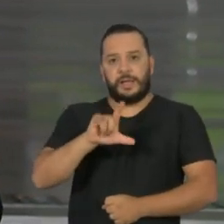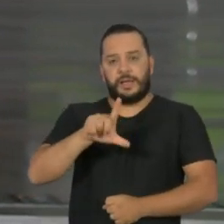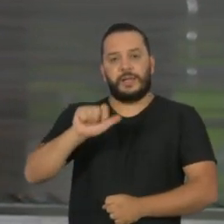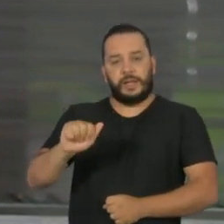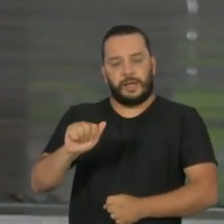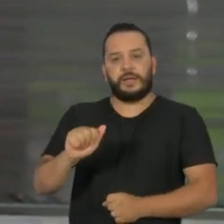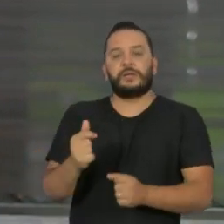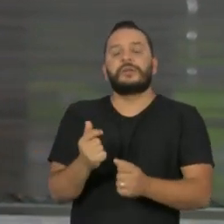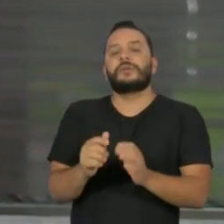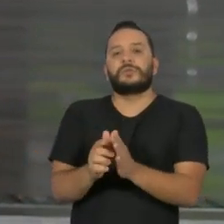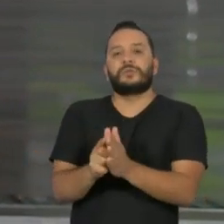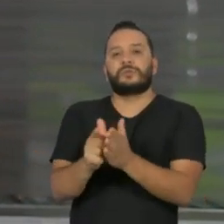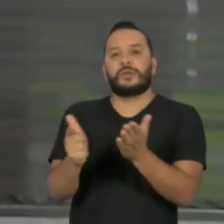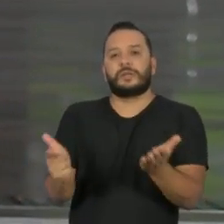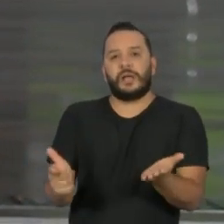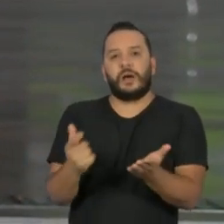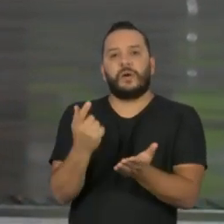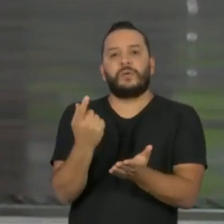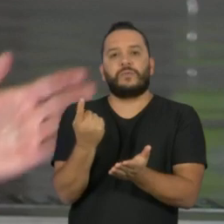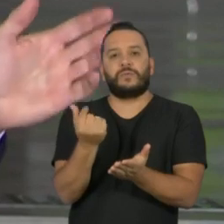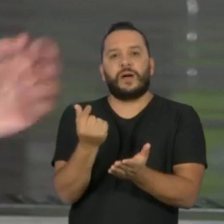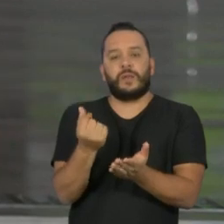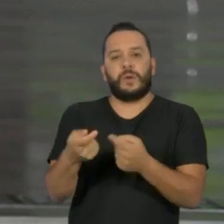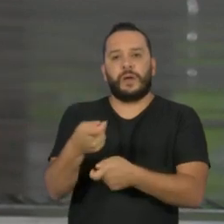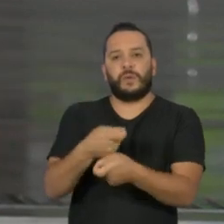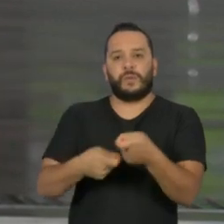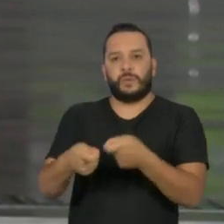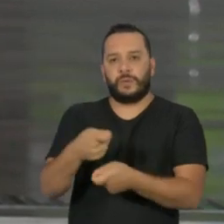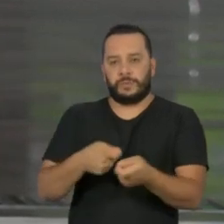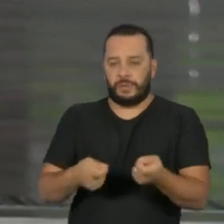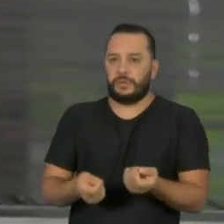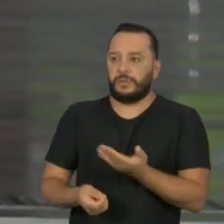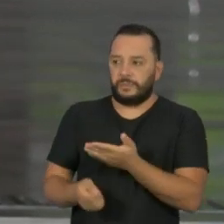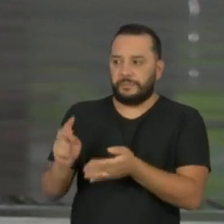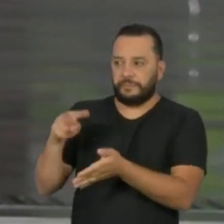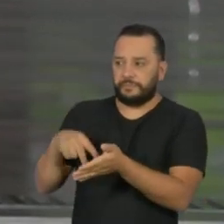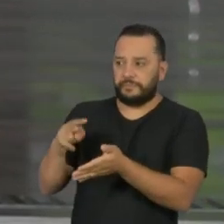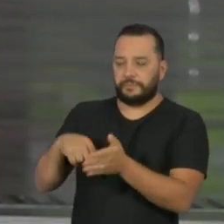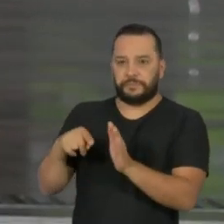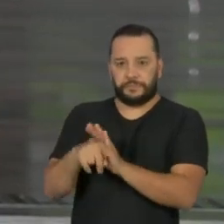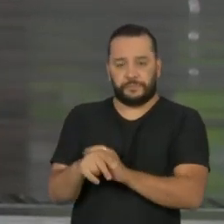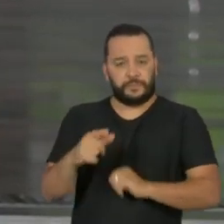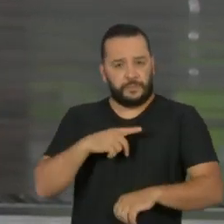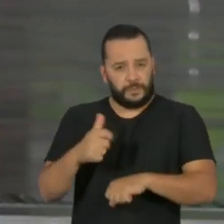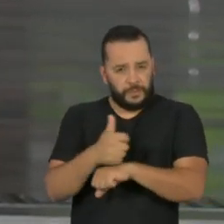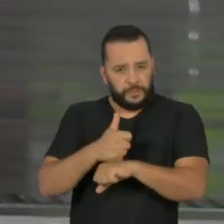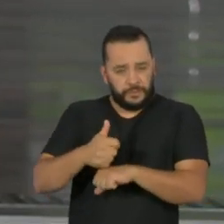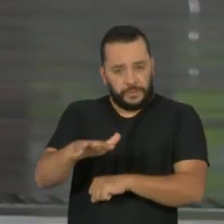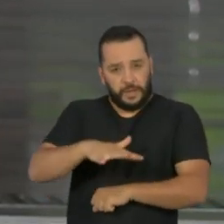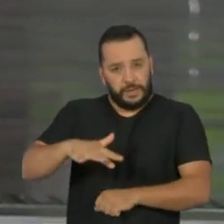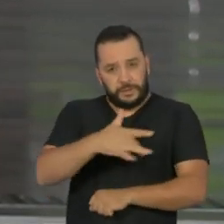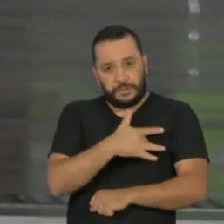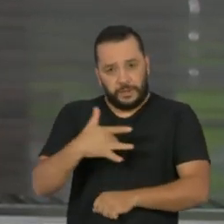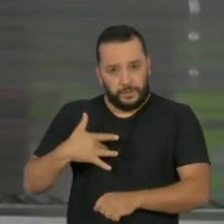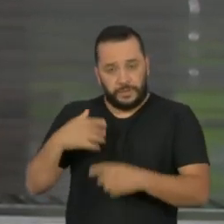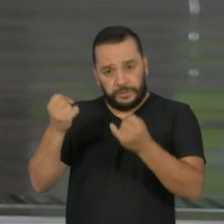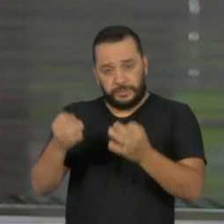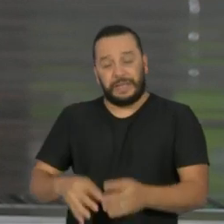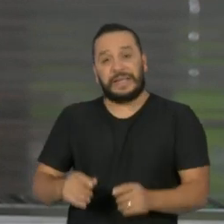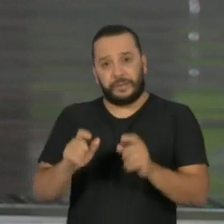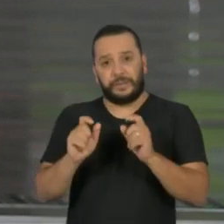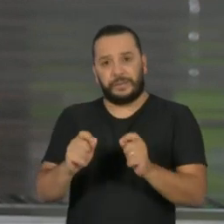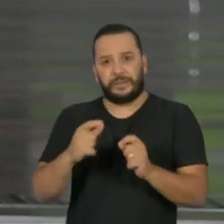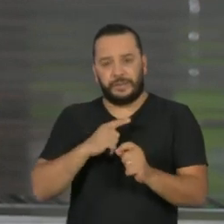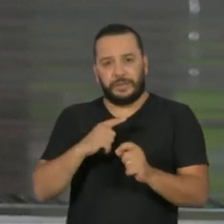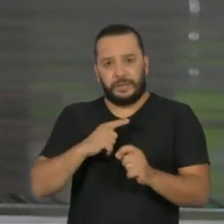Valor Econômico. E a sua pergunta, Leila, será feita pela jornalista Bruna Fazano. Bruna. Um especialista em saúde afirma que a curva de crescimento